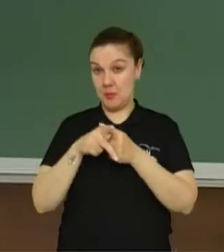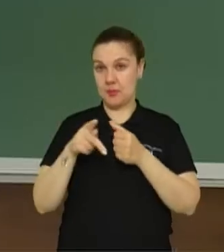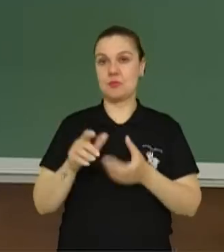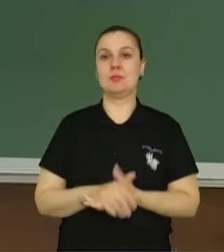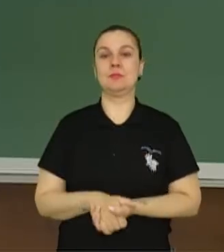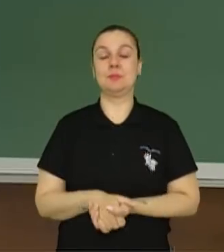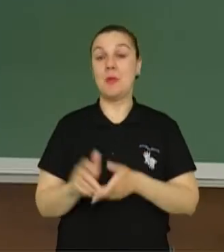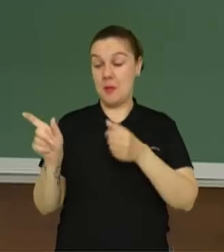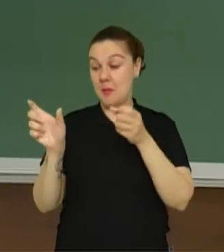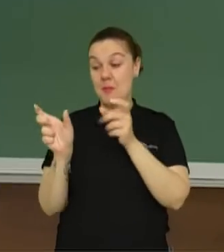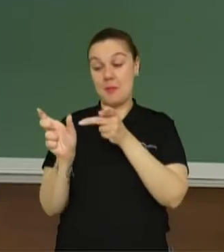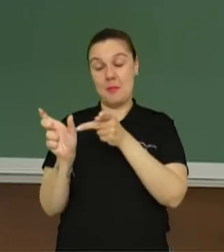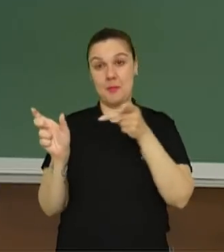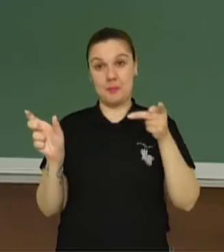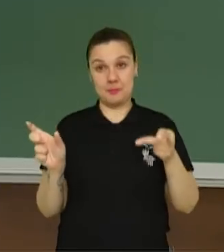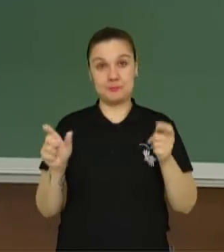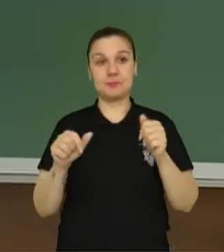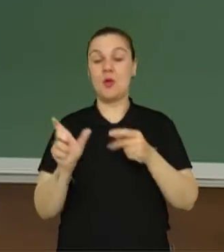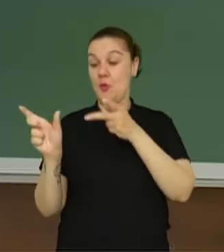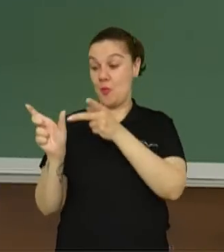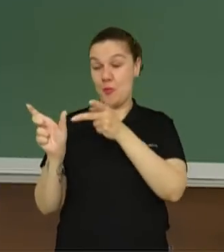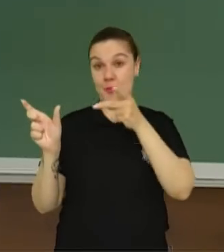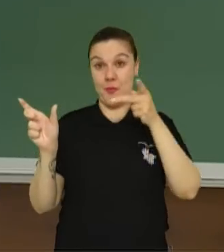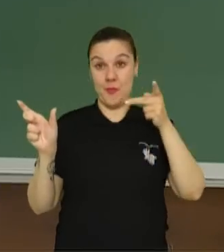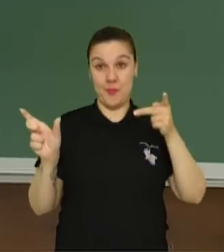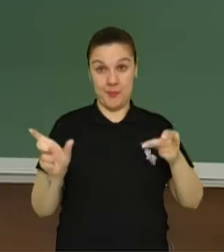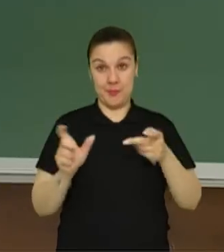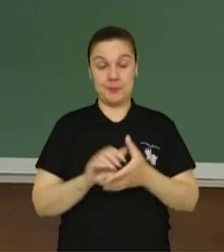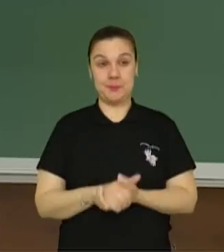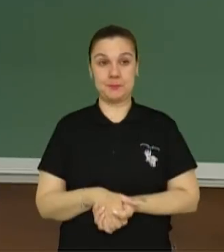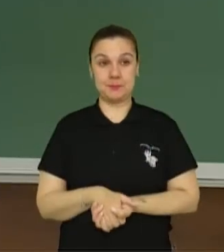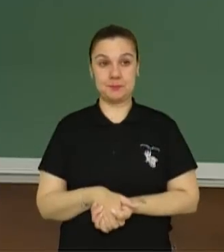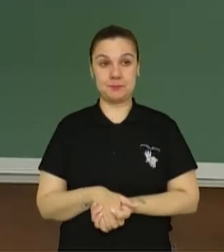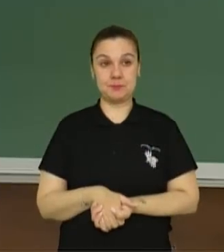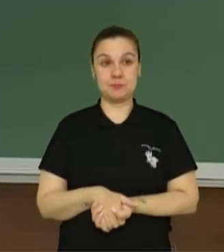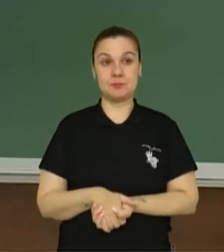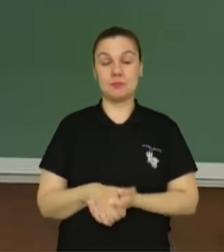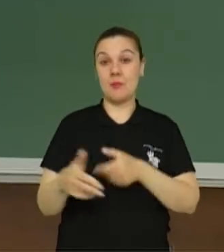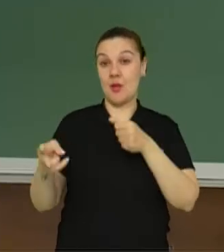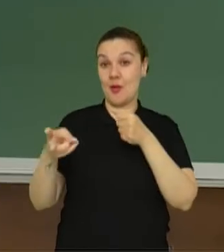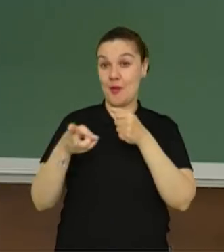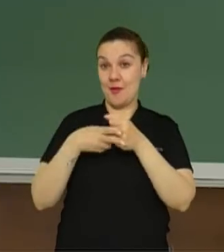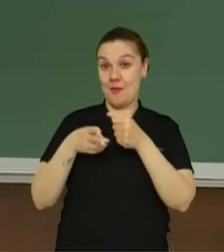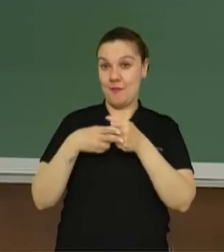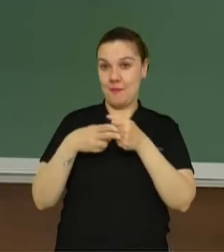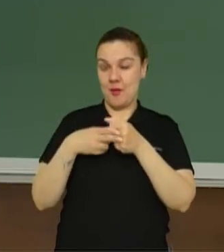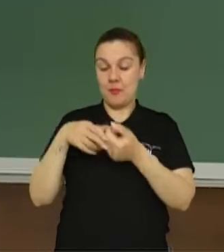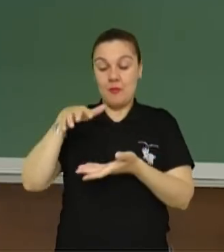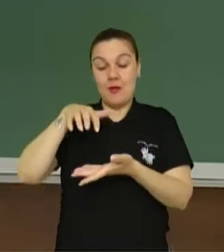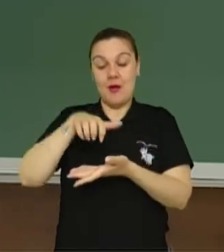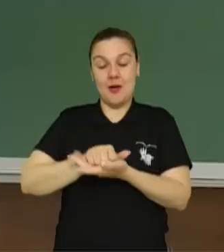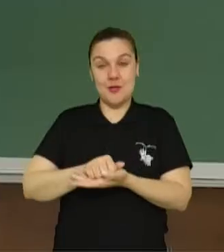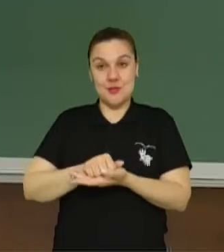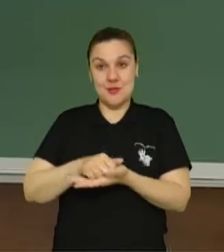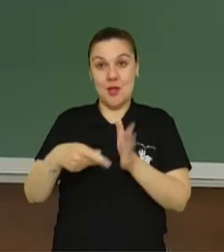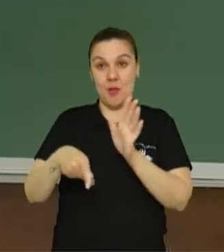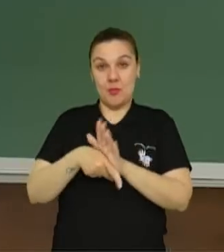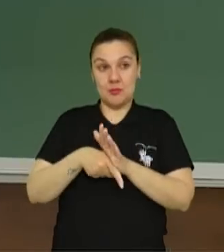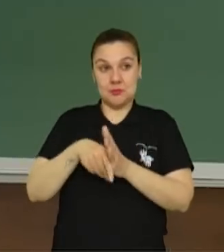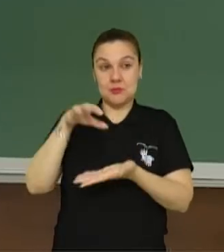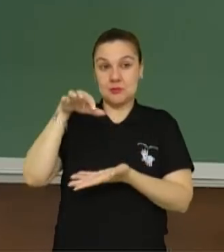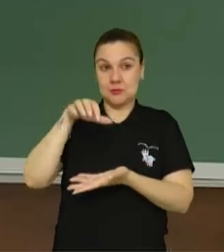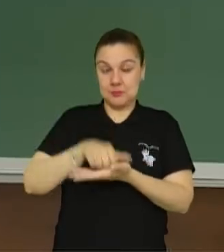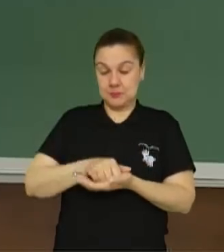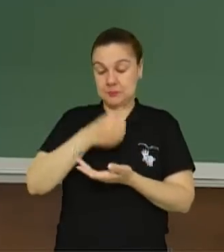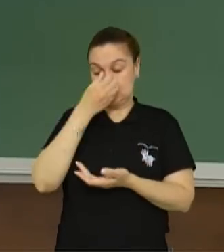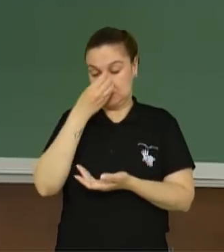predicado. Então, o predicado é formado, né, pelo verbo, nesse caso aqui, pelo verbo registrar, na forma